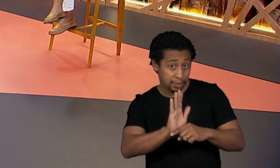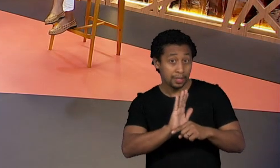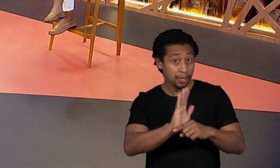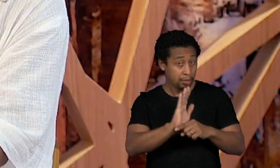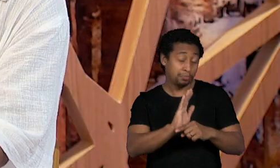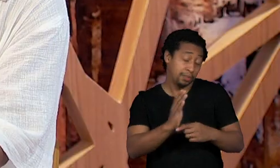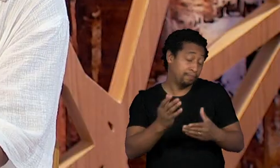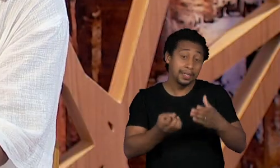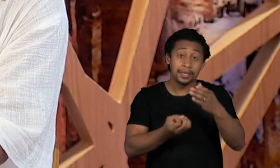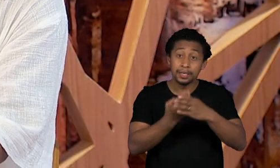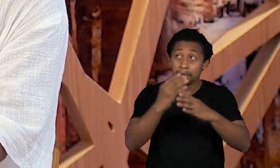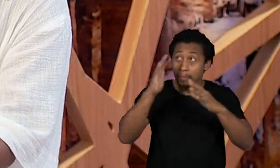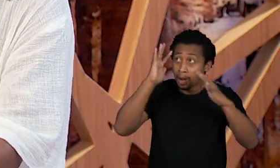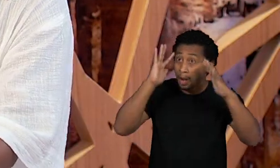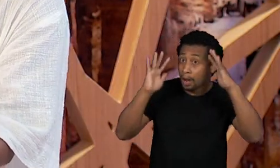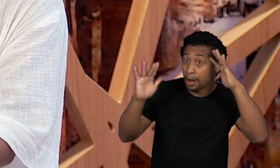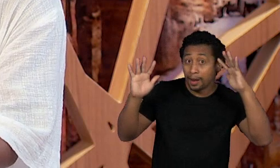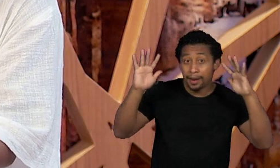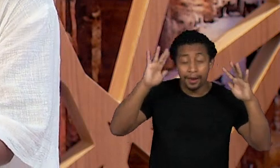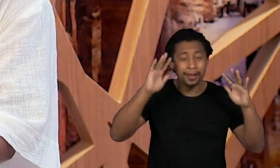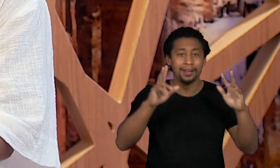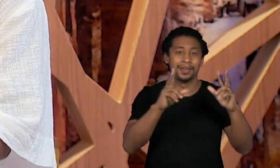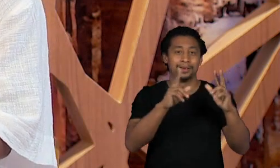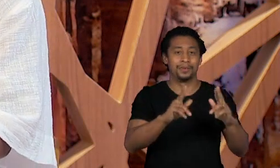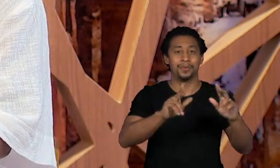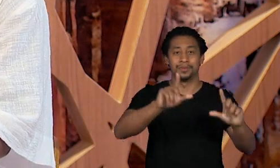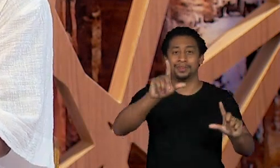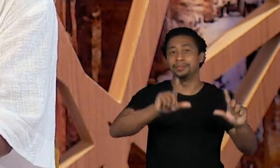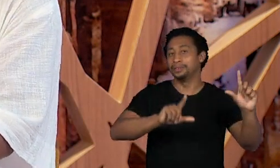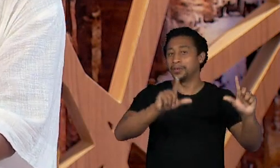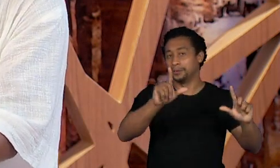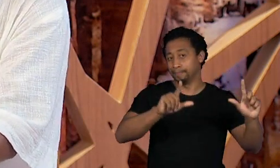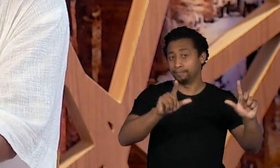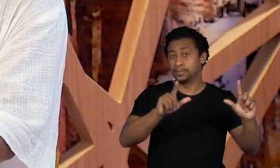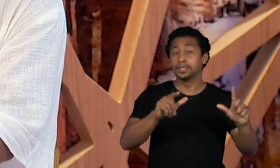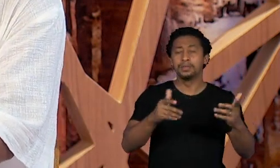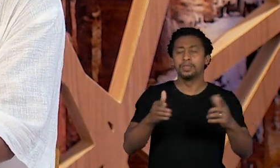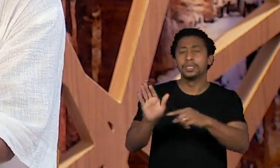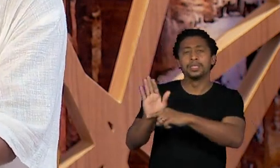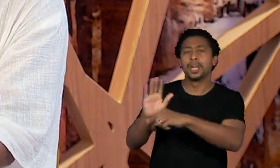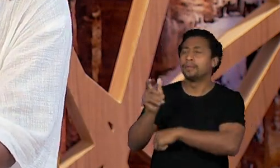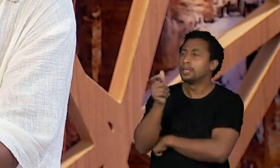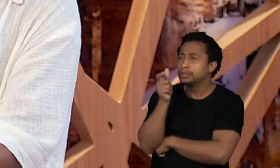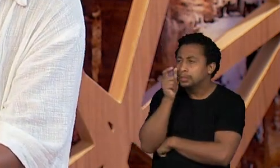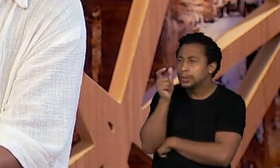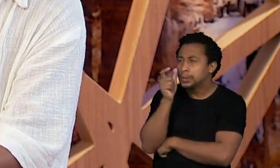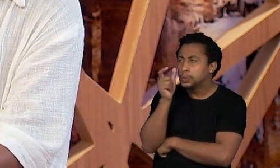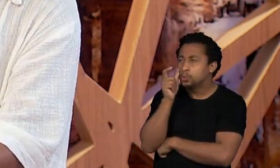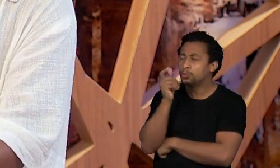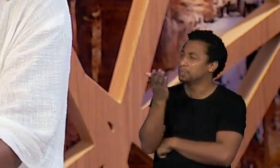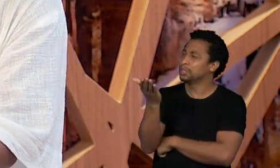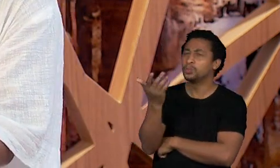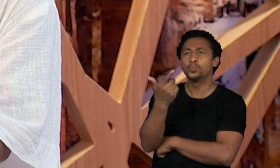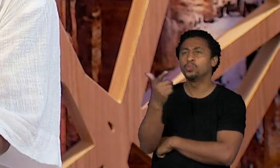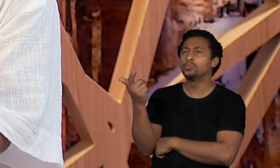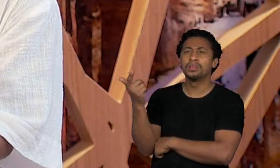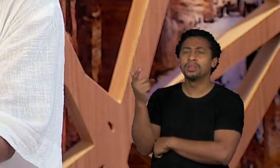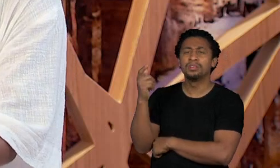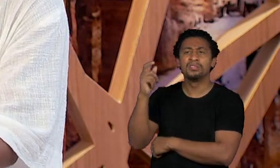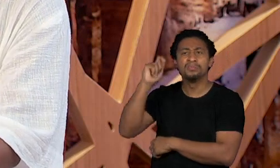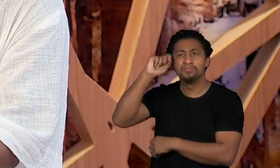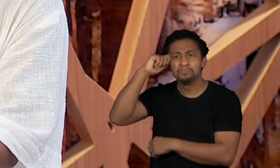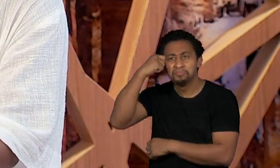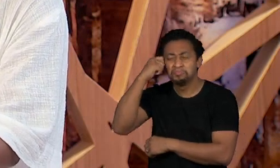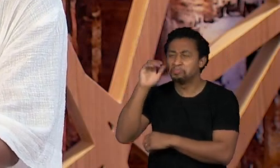a TV. Então, se a gente não tem referências boas do que é ser uma pessoa preta, do que é ser uma